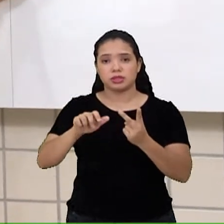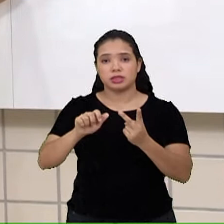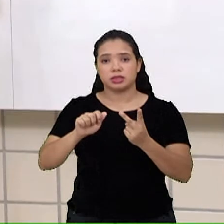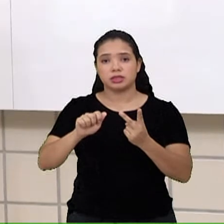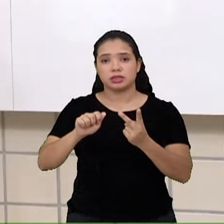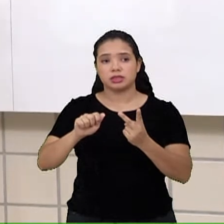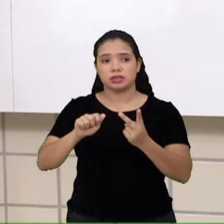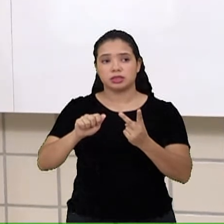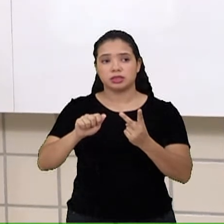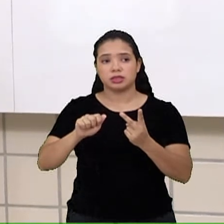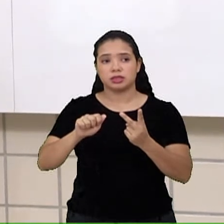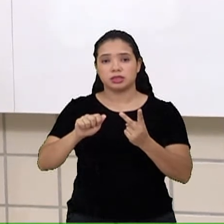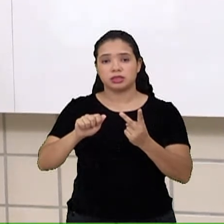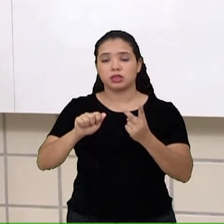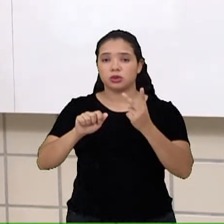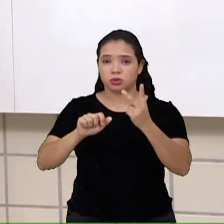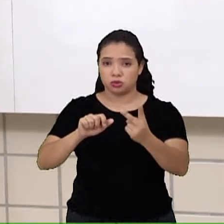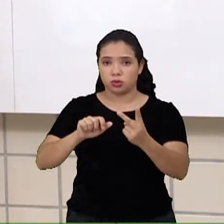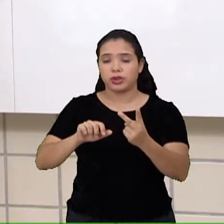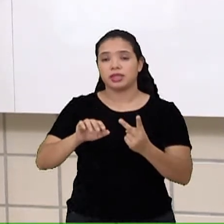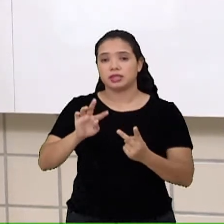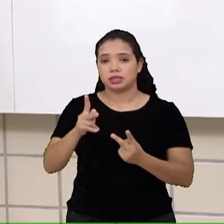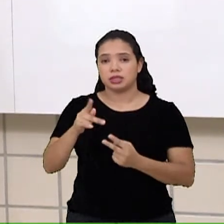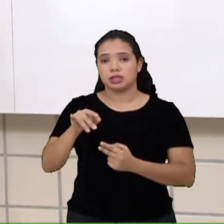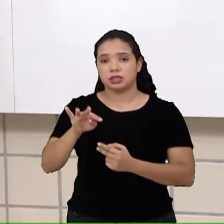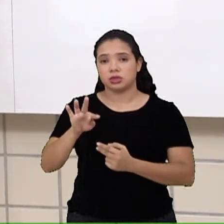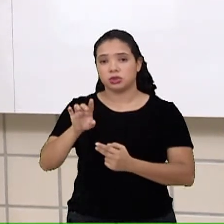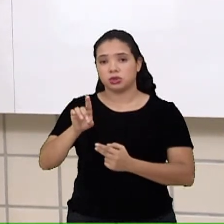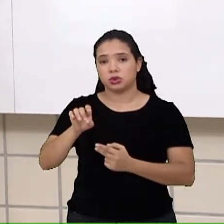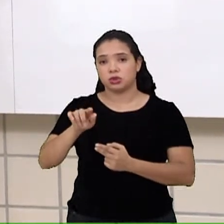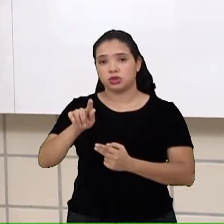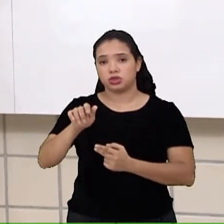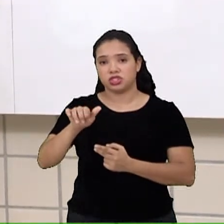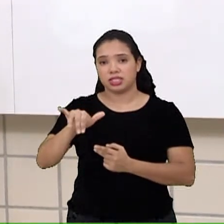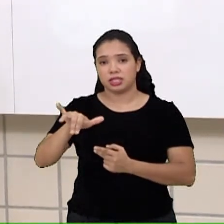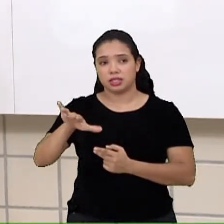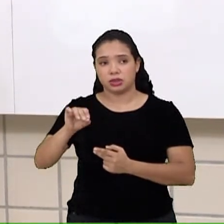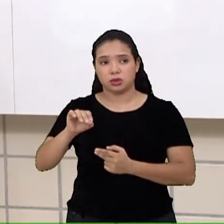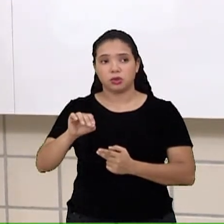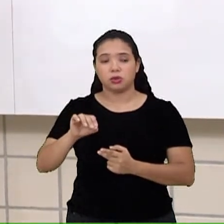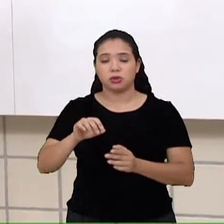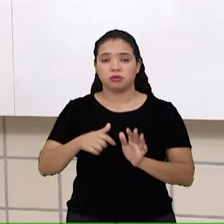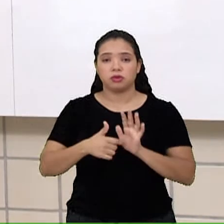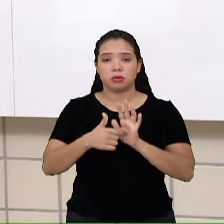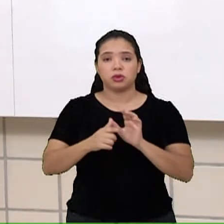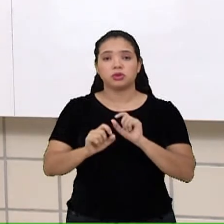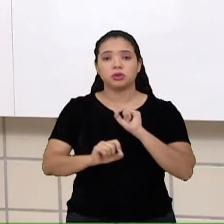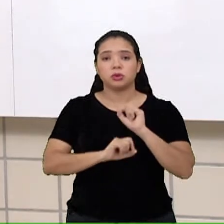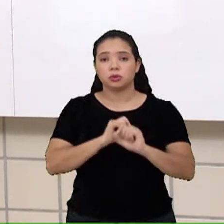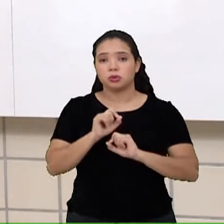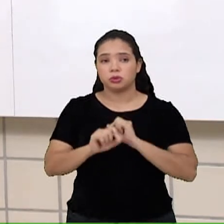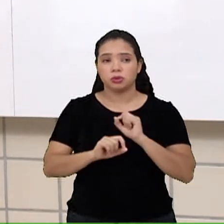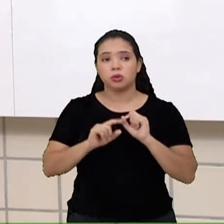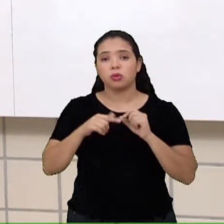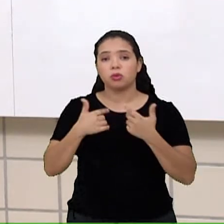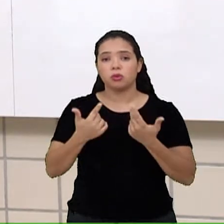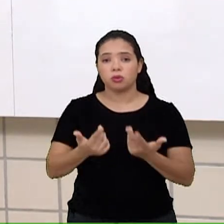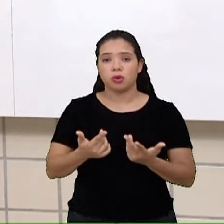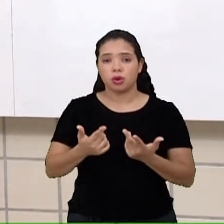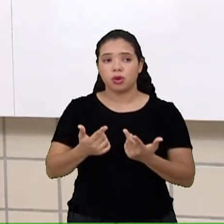de hidrogênio, certo? Esse número 2 aqui, ele vai me representar o índice